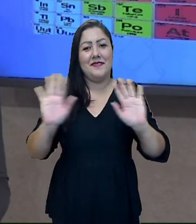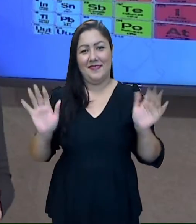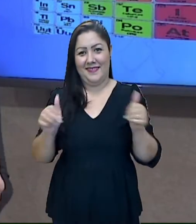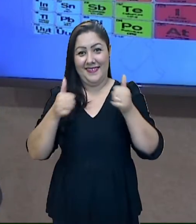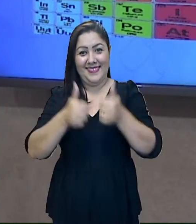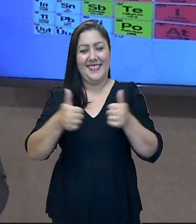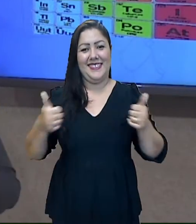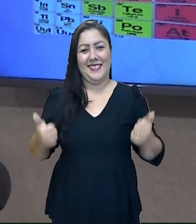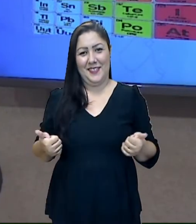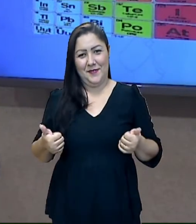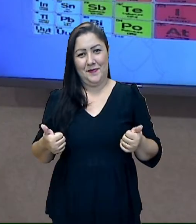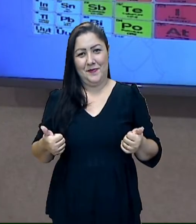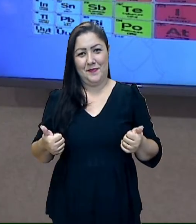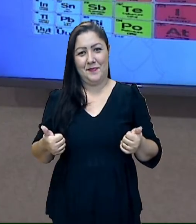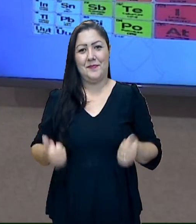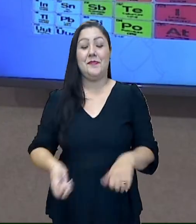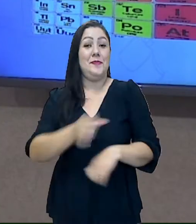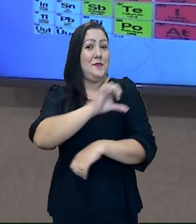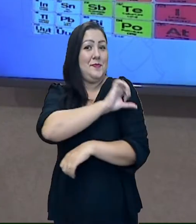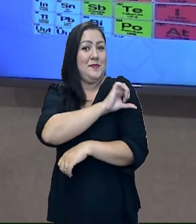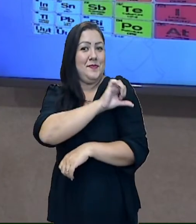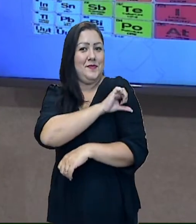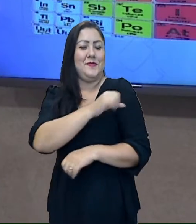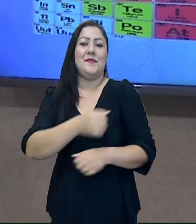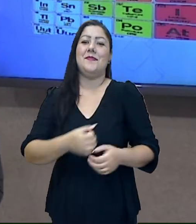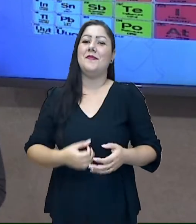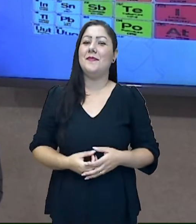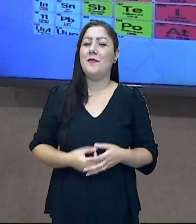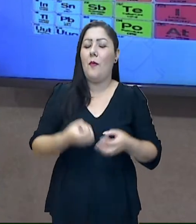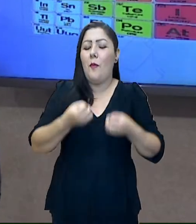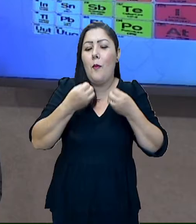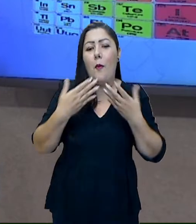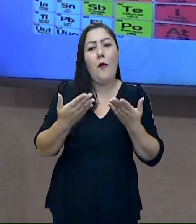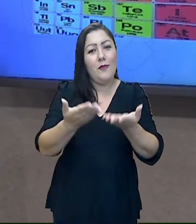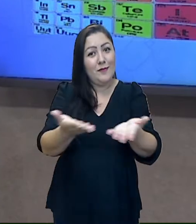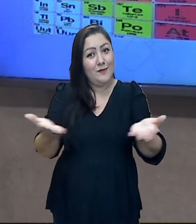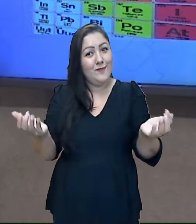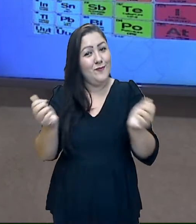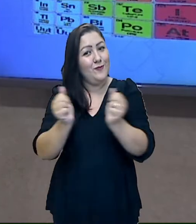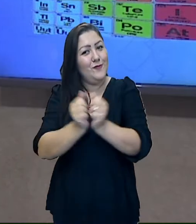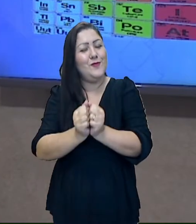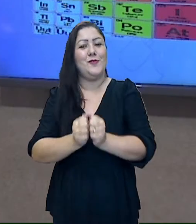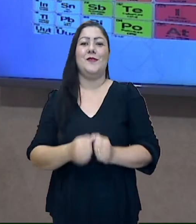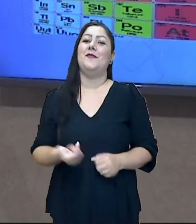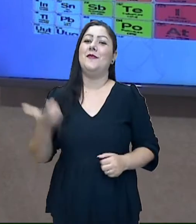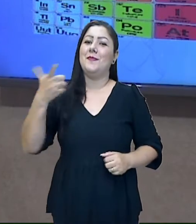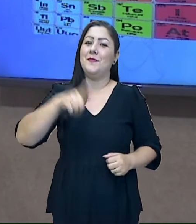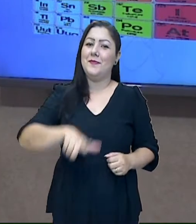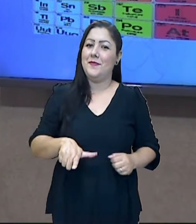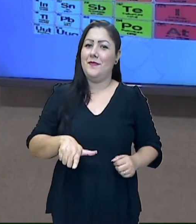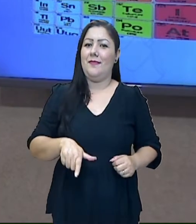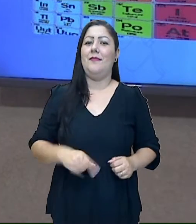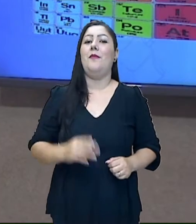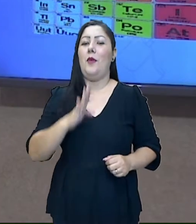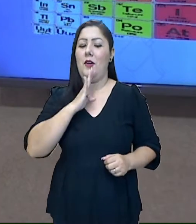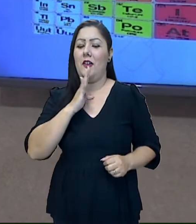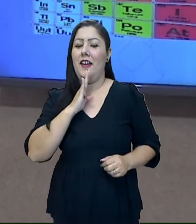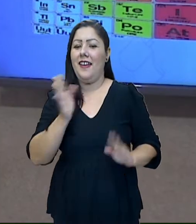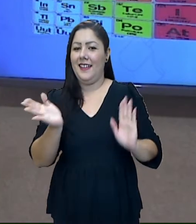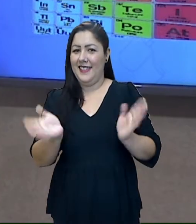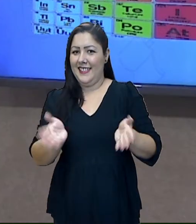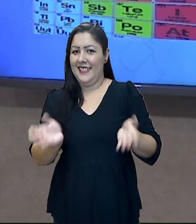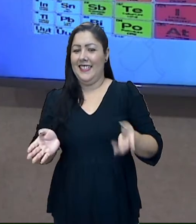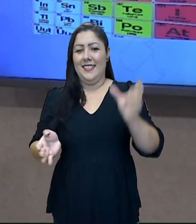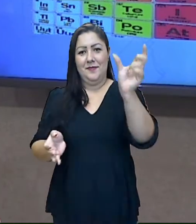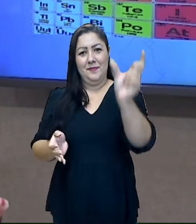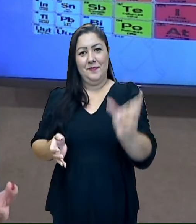Olá, estudante do 9º ano, que bom ter você conosco novamente. Já nos conhecemos. Sou